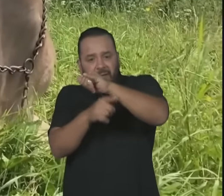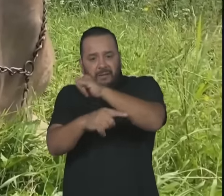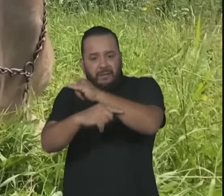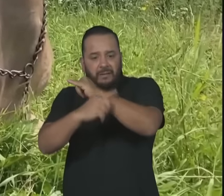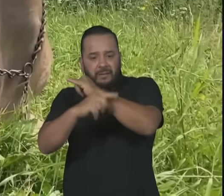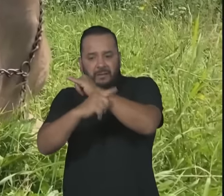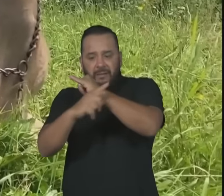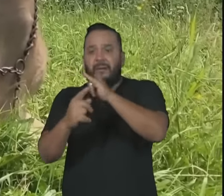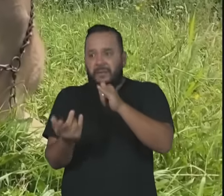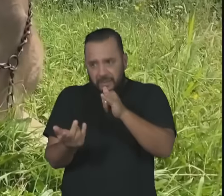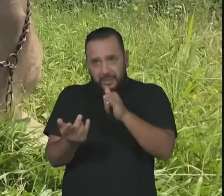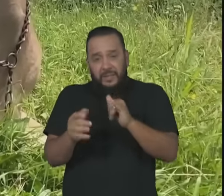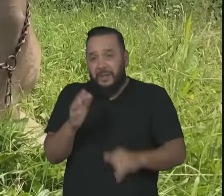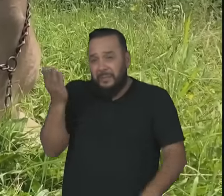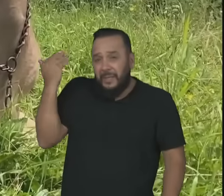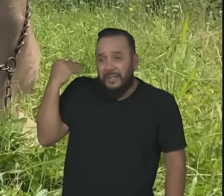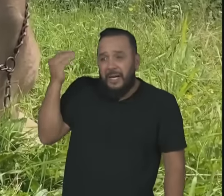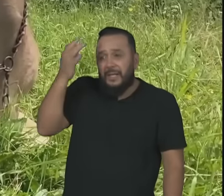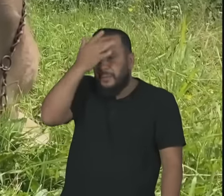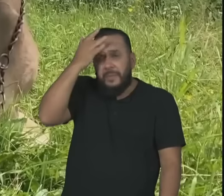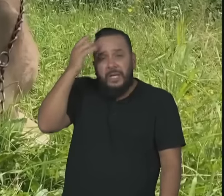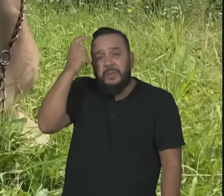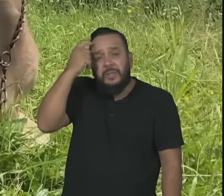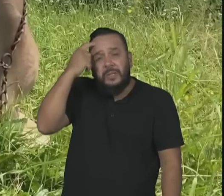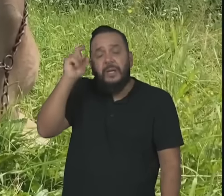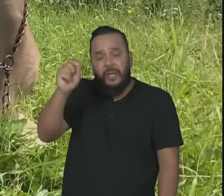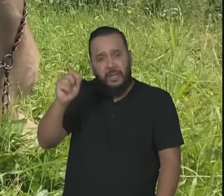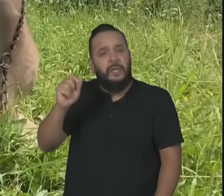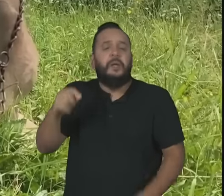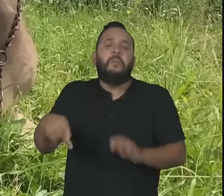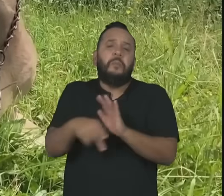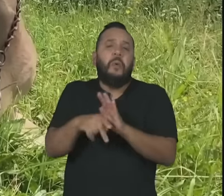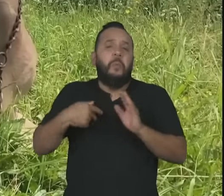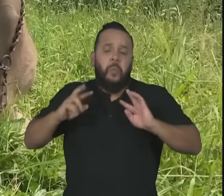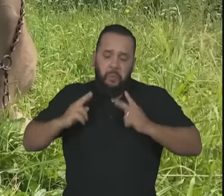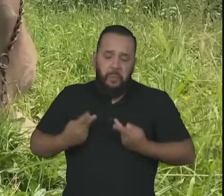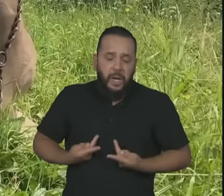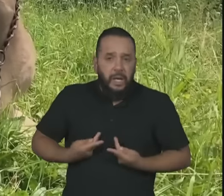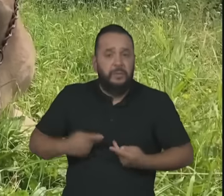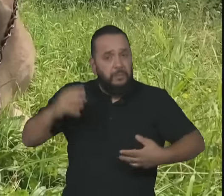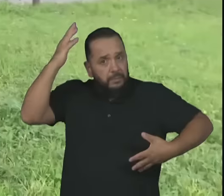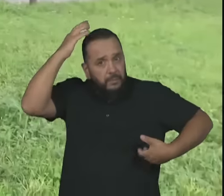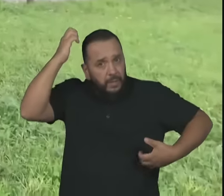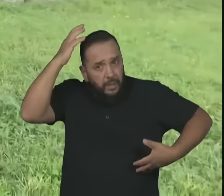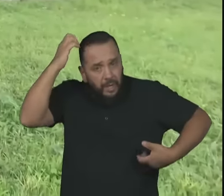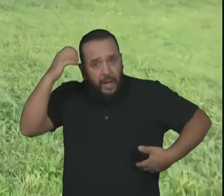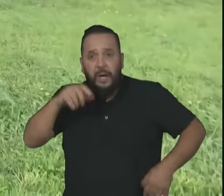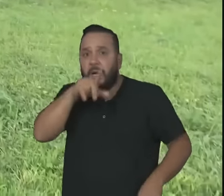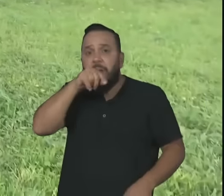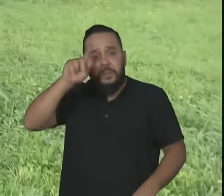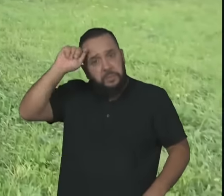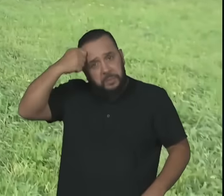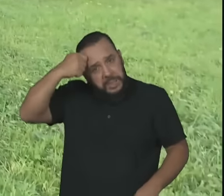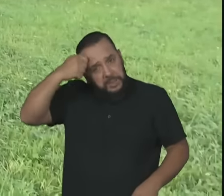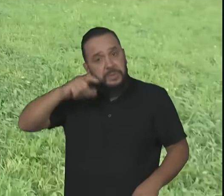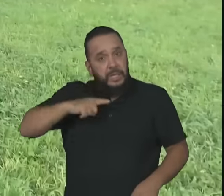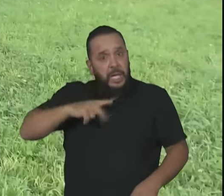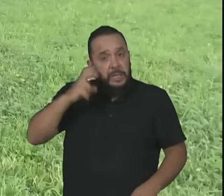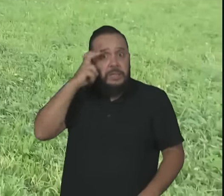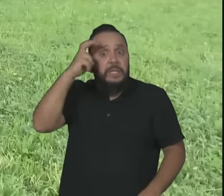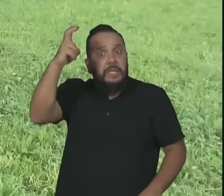que apenas humanos, primatas em geral e corvídeos, como os corvos, teriam a capacidade cognitiva de